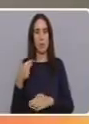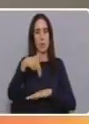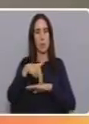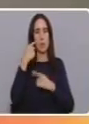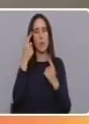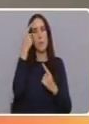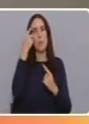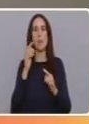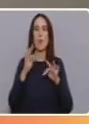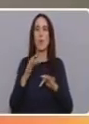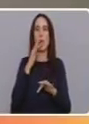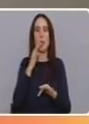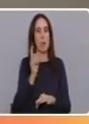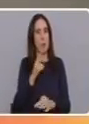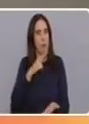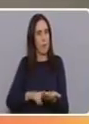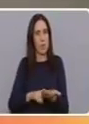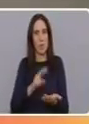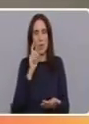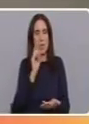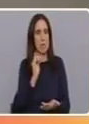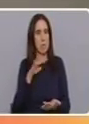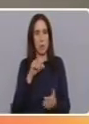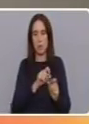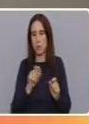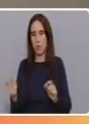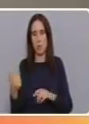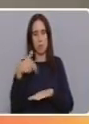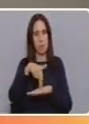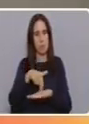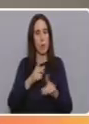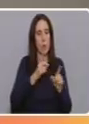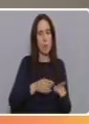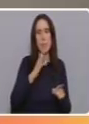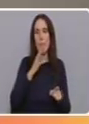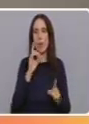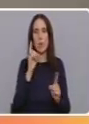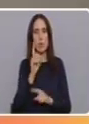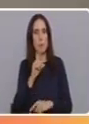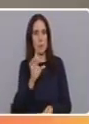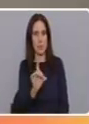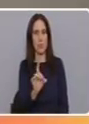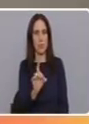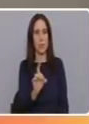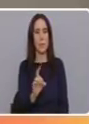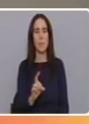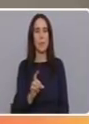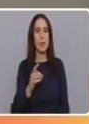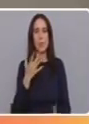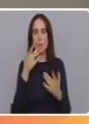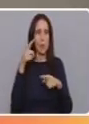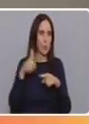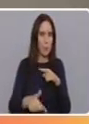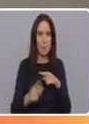no fim cantar uma cantiga. Não é verdade, a Simone está no espetáculo toda, ela começa, canta 6 canções, interrompe o